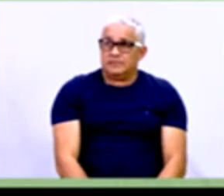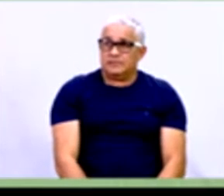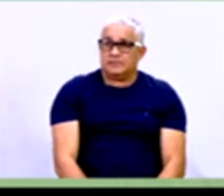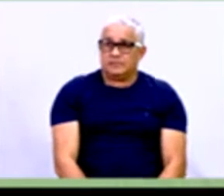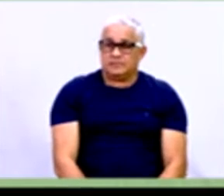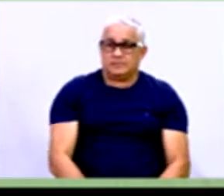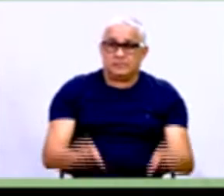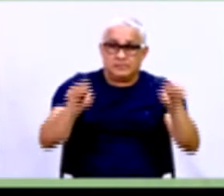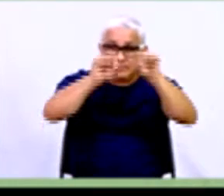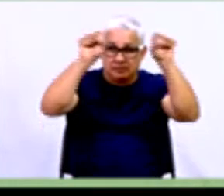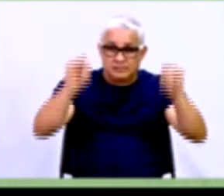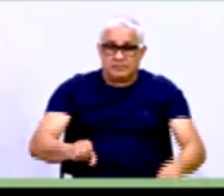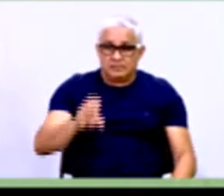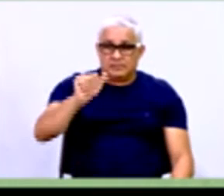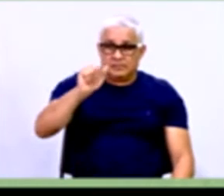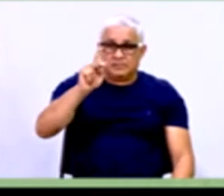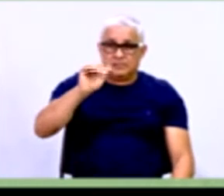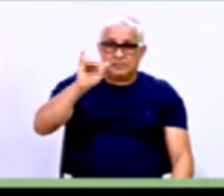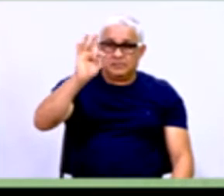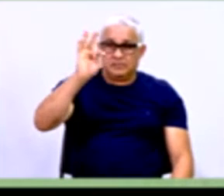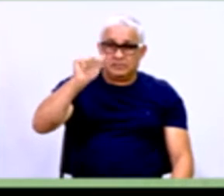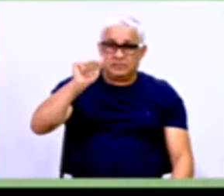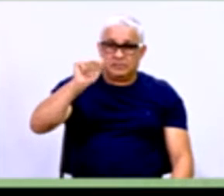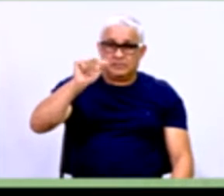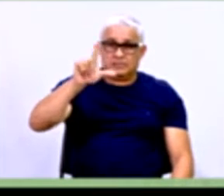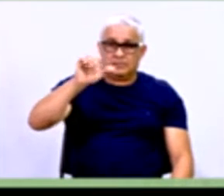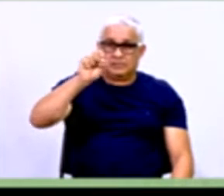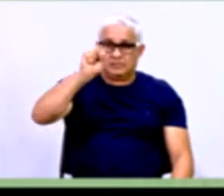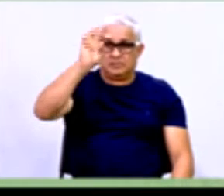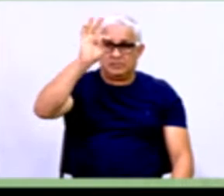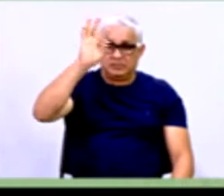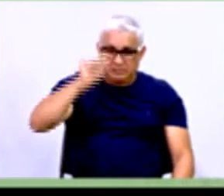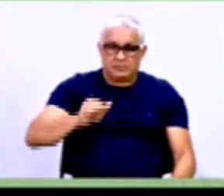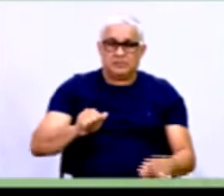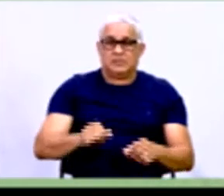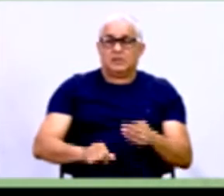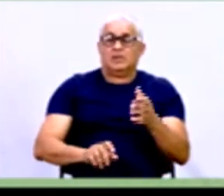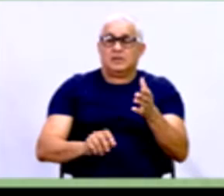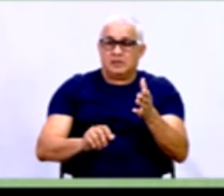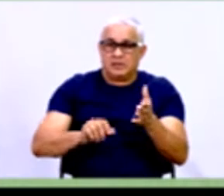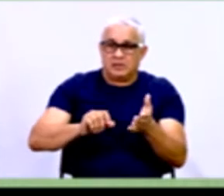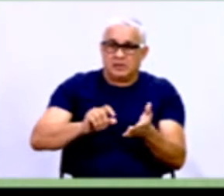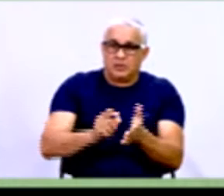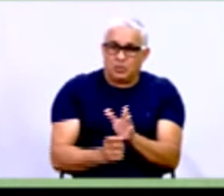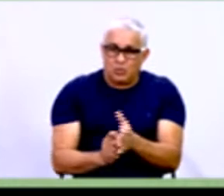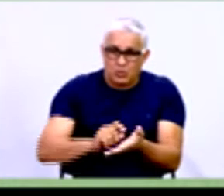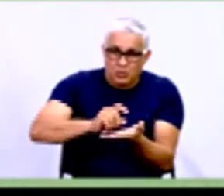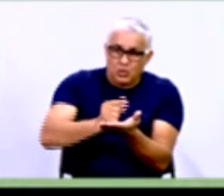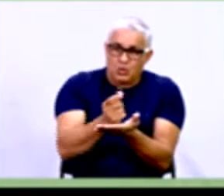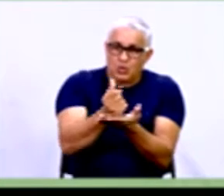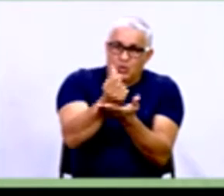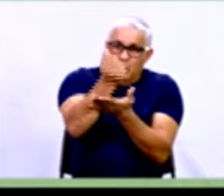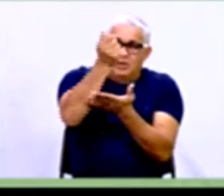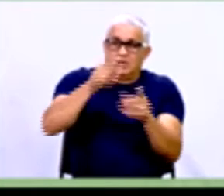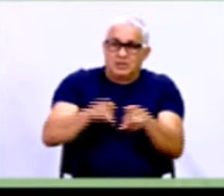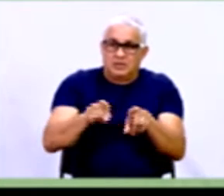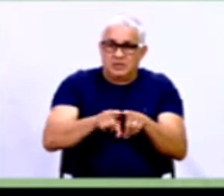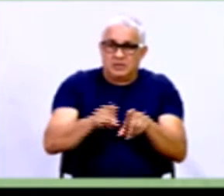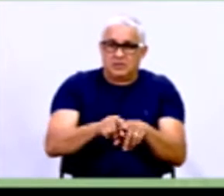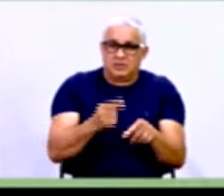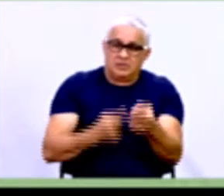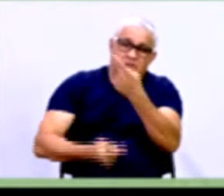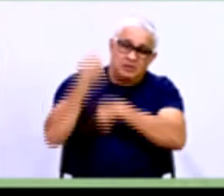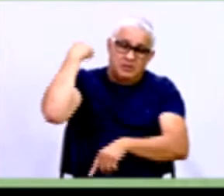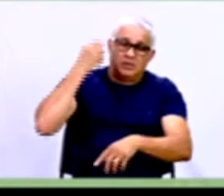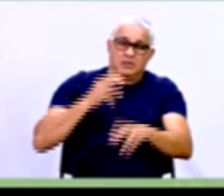O sistema capitalista, baseado no lucro, demandou exigências ao mercado de trabalho. A partir do século XVIII, com a Revolução